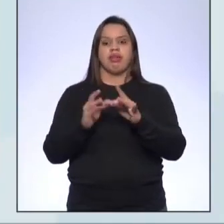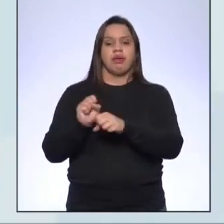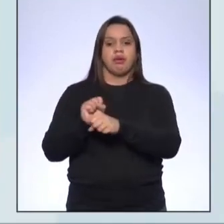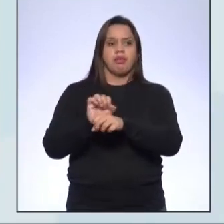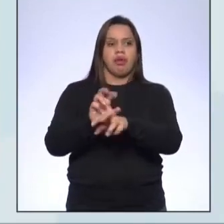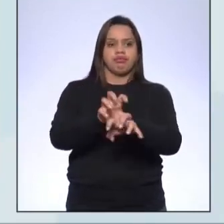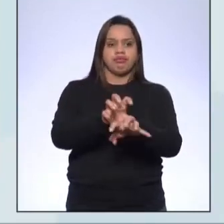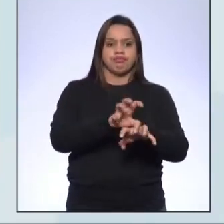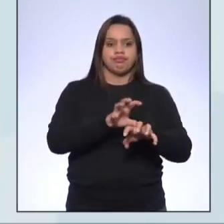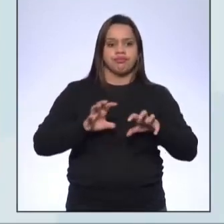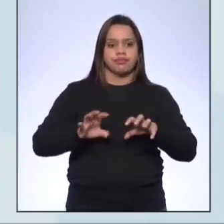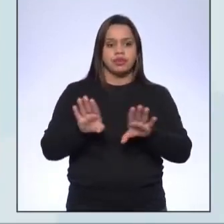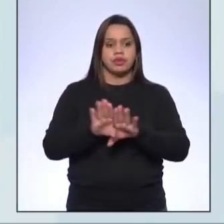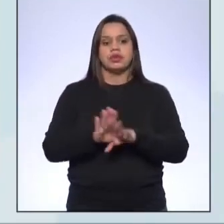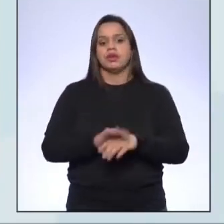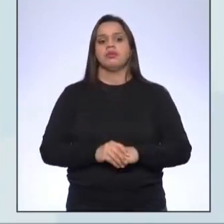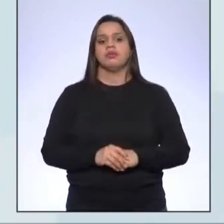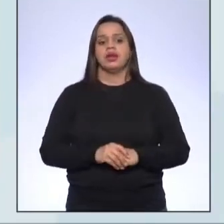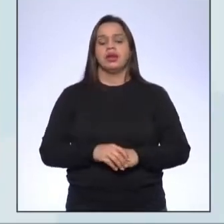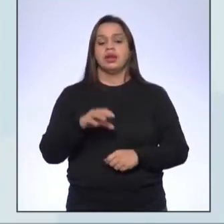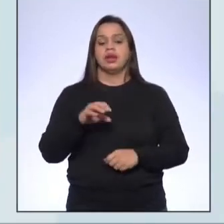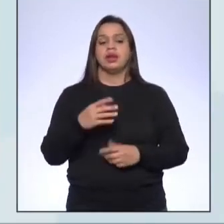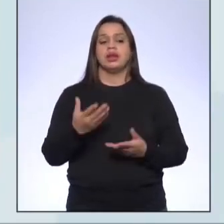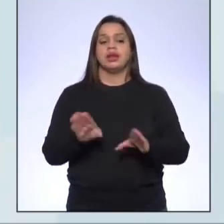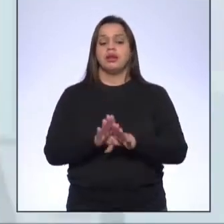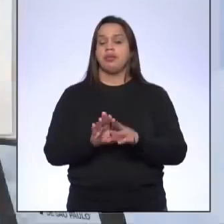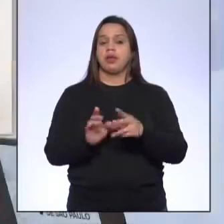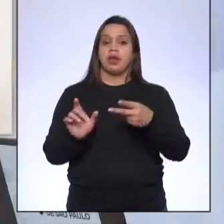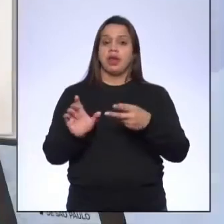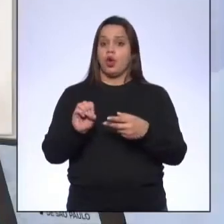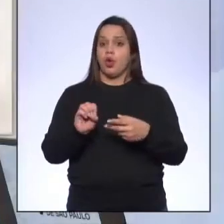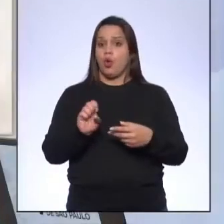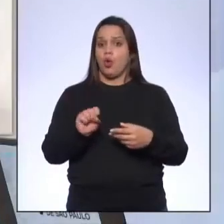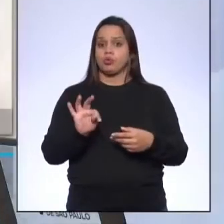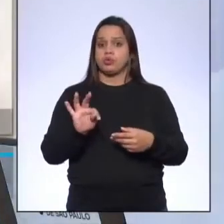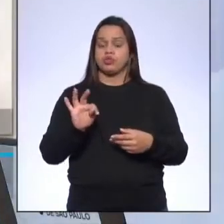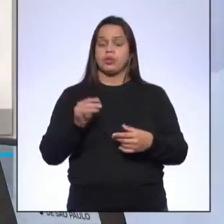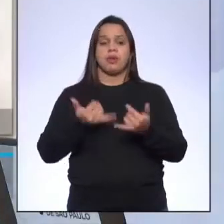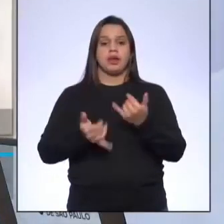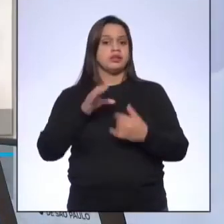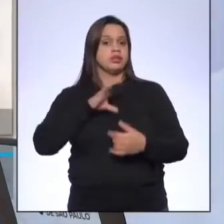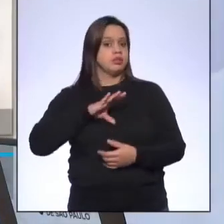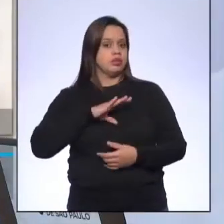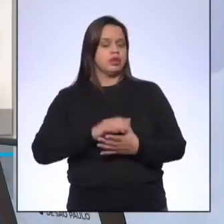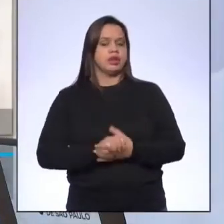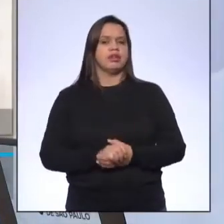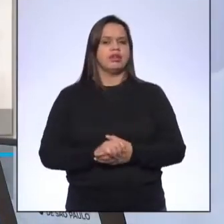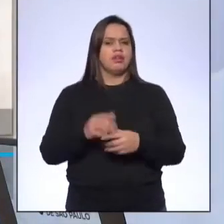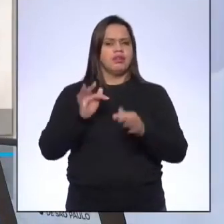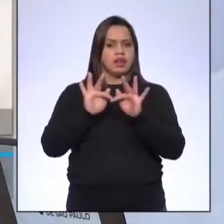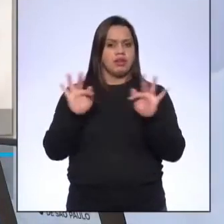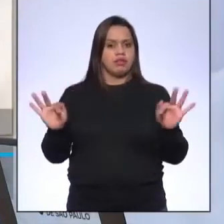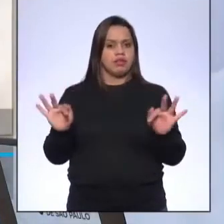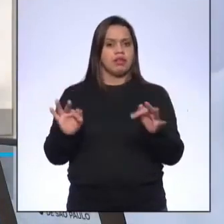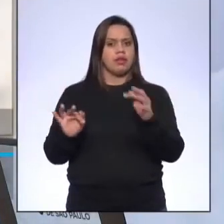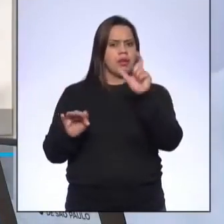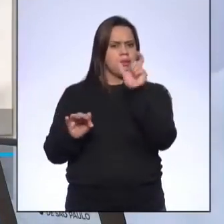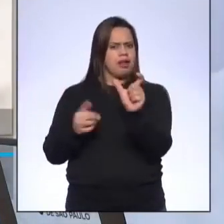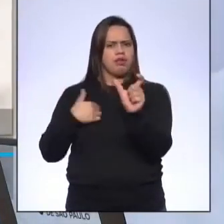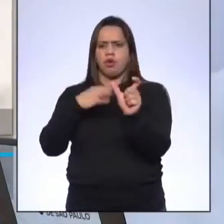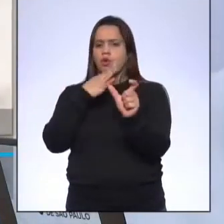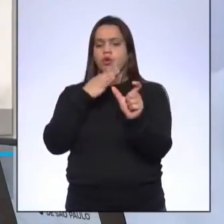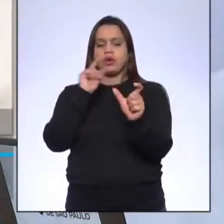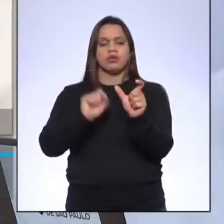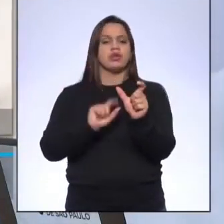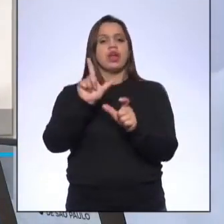parecido com português. E coast, costa. Se eu for ver nessa frase, a única palavra que eu não conheço significa long, não é mesmo,